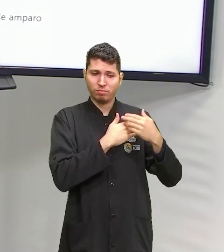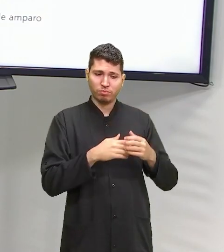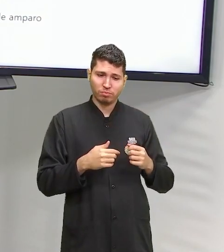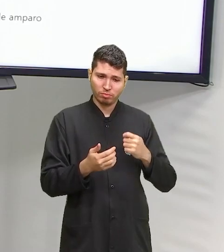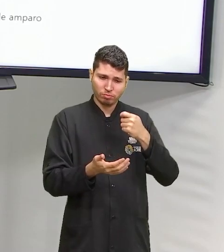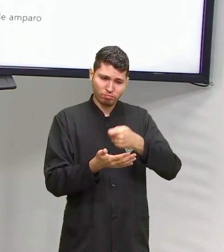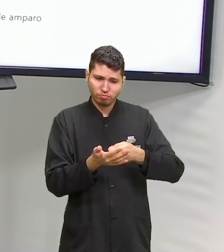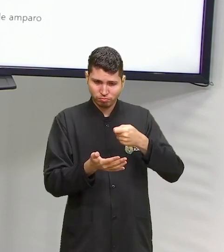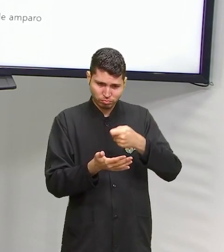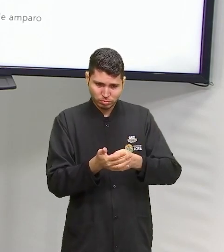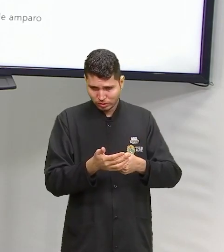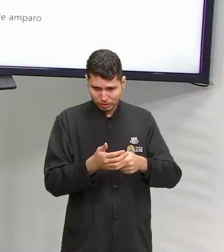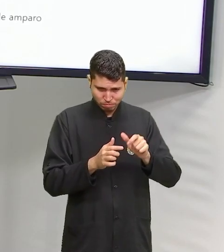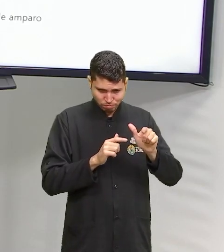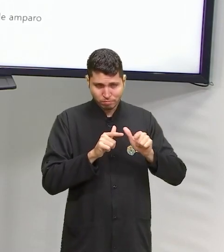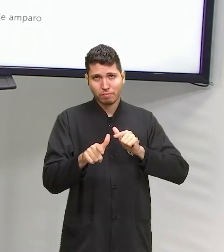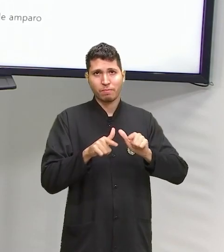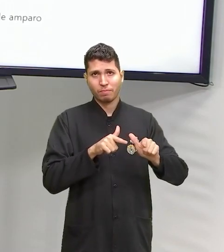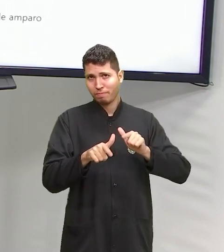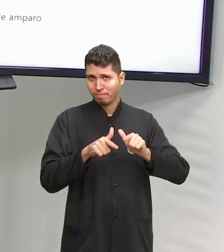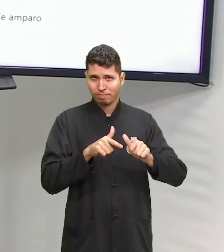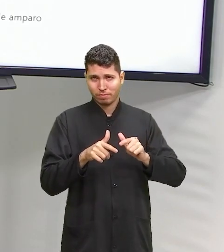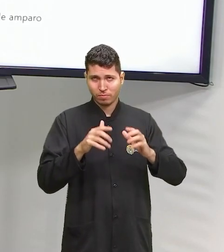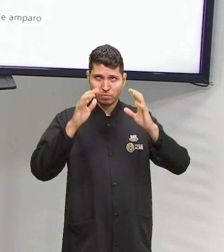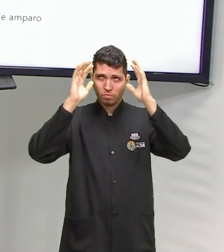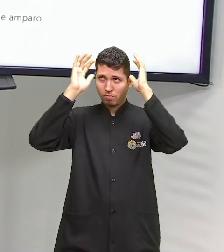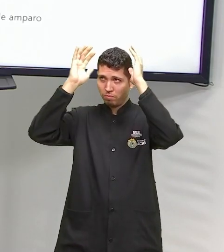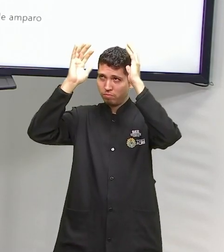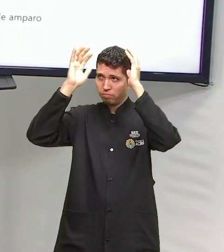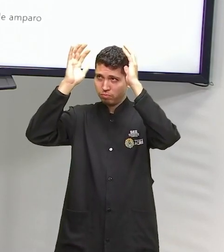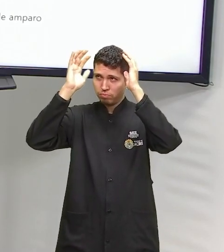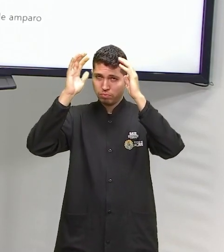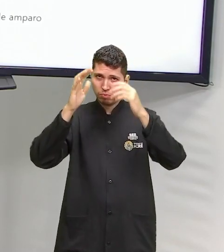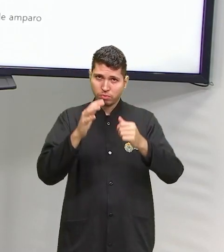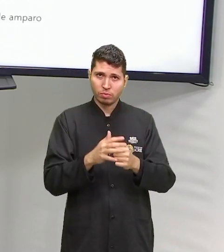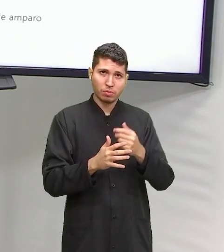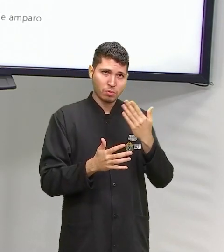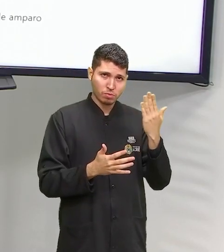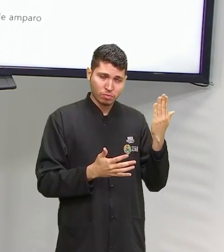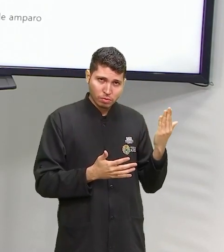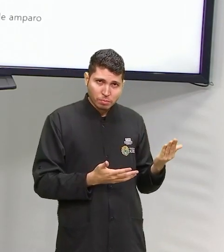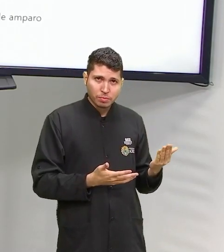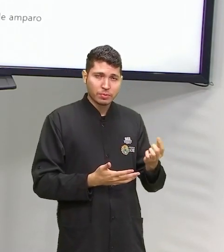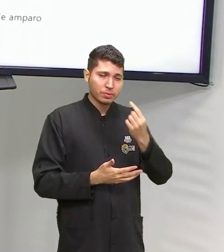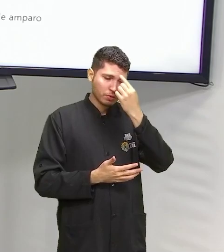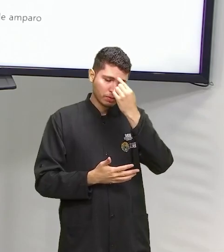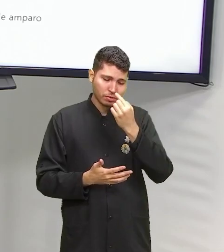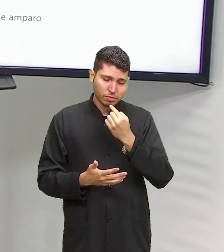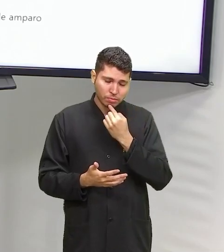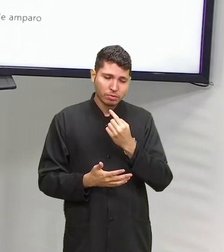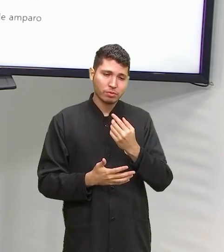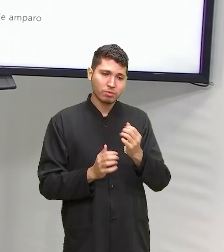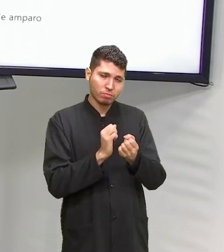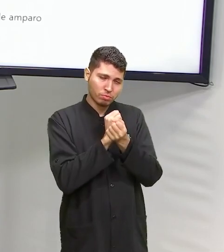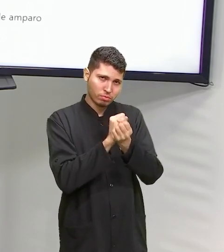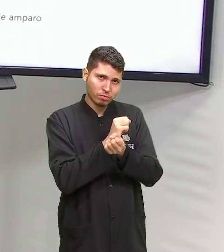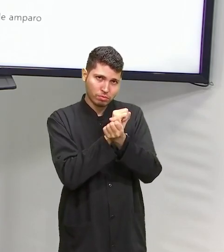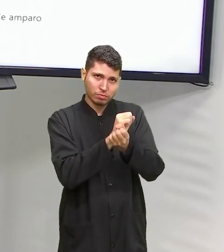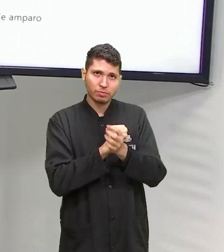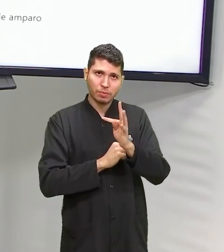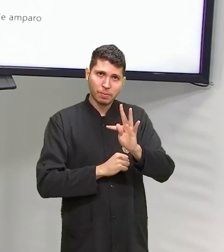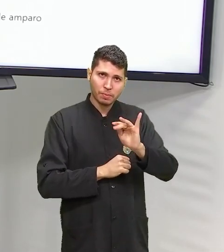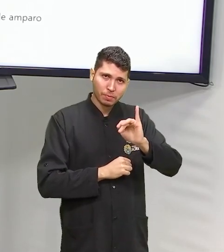eram impostos. Tá? Seja carregar os dejetos, lá, como a questão anterior dos escravizados tigres, ou aqui como caminhar nas